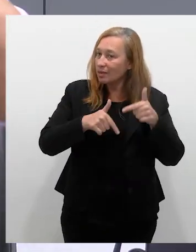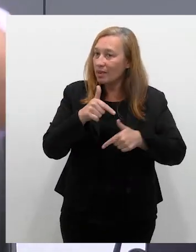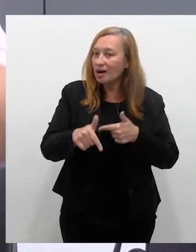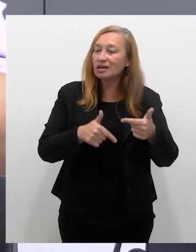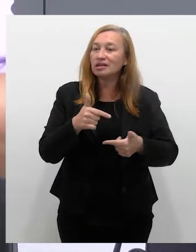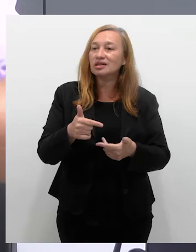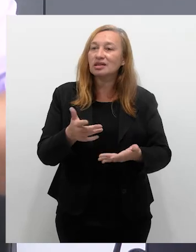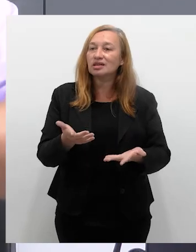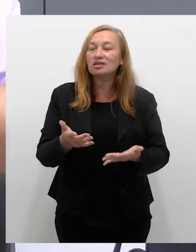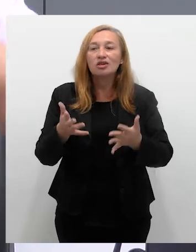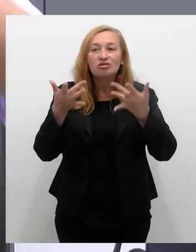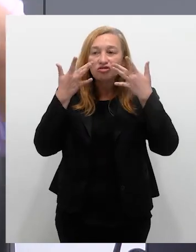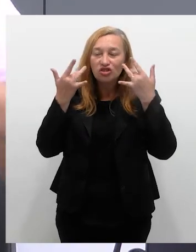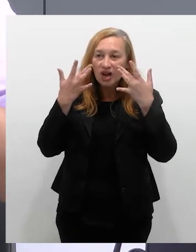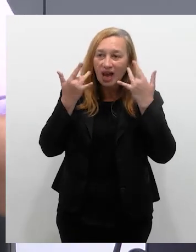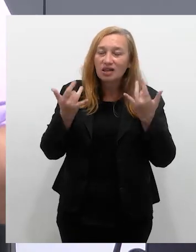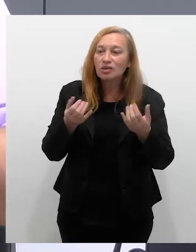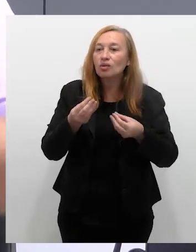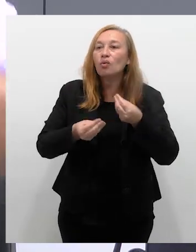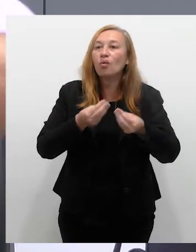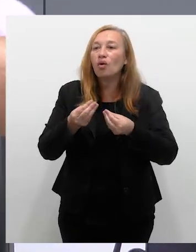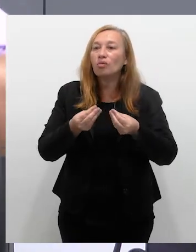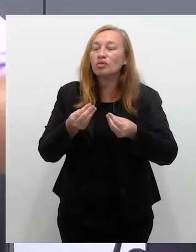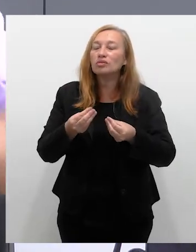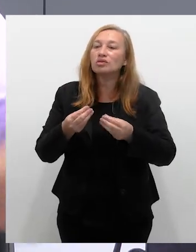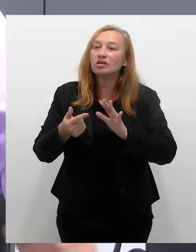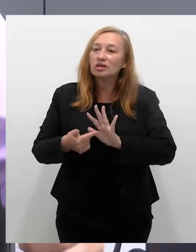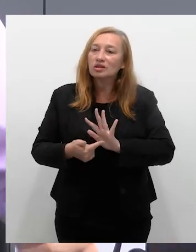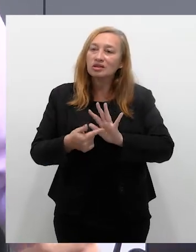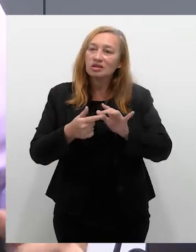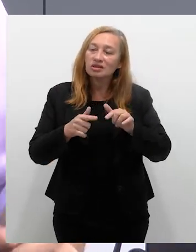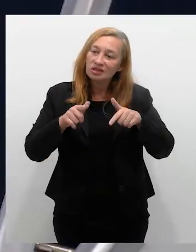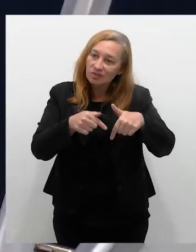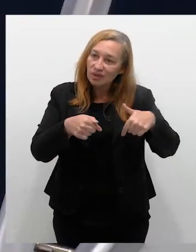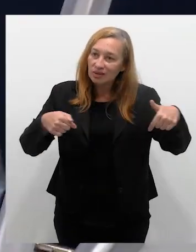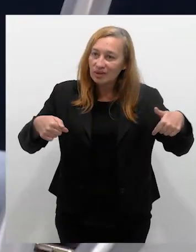você atuando nos eventos, no teatro, enfim. E a gente coloca aqui na tela